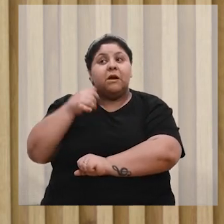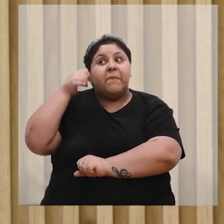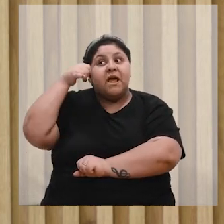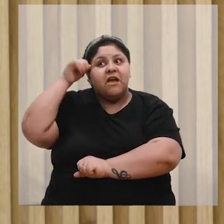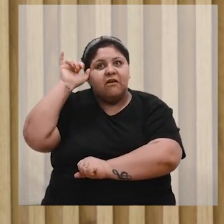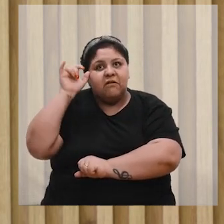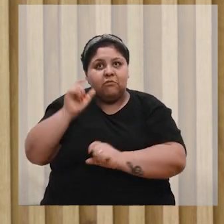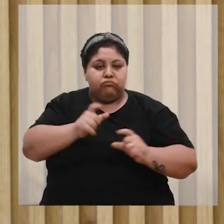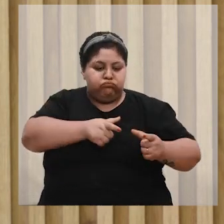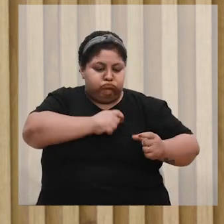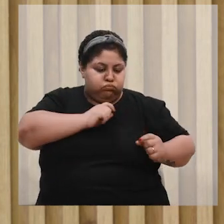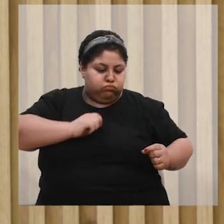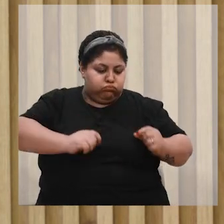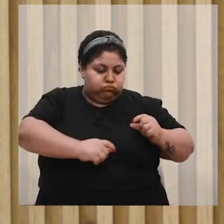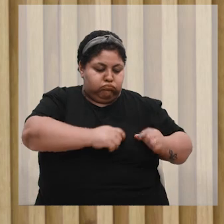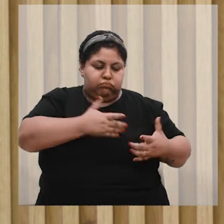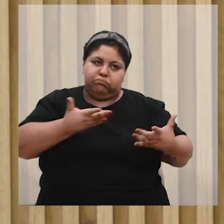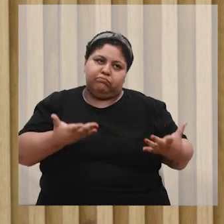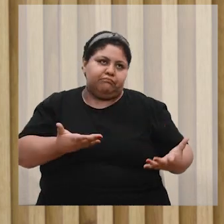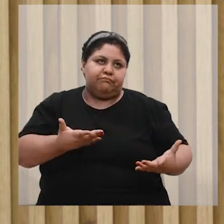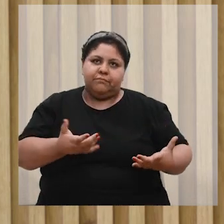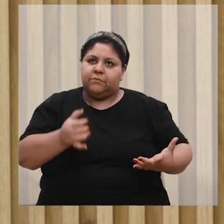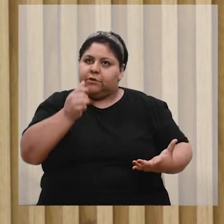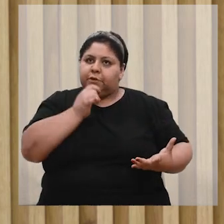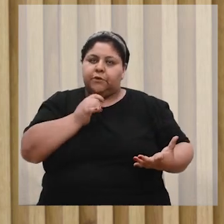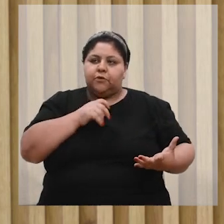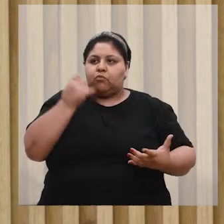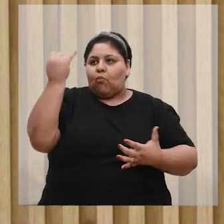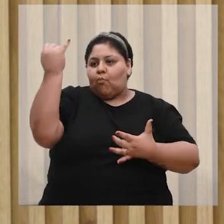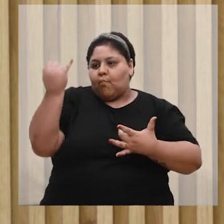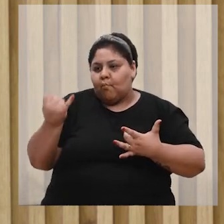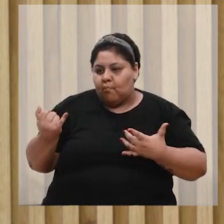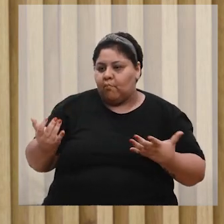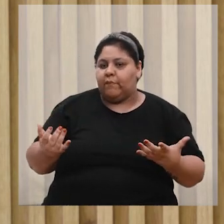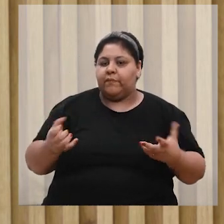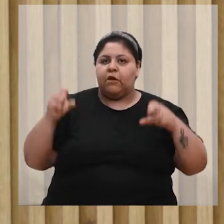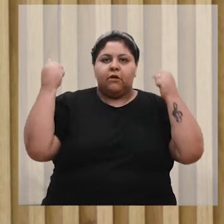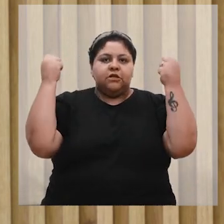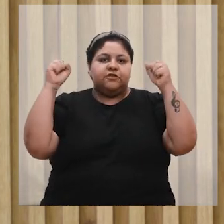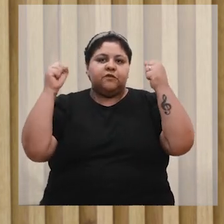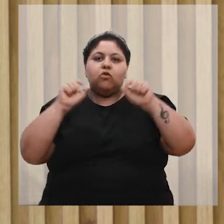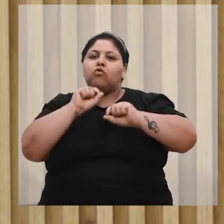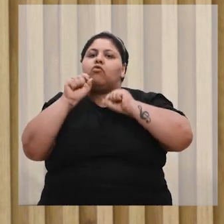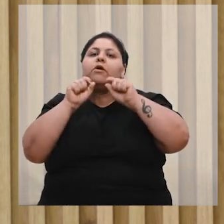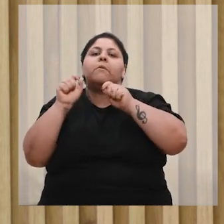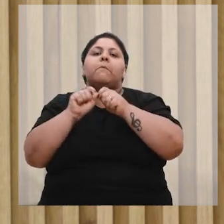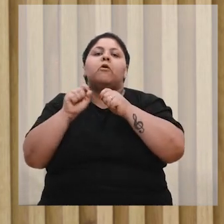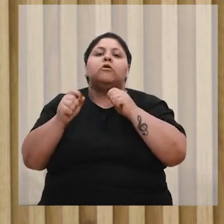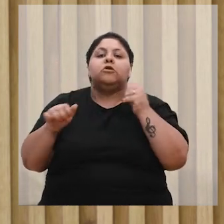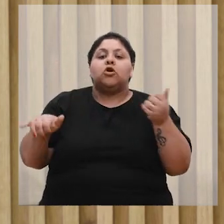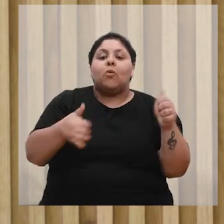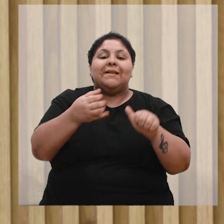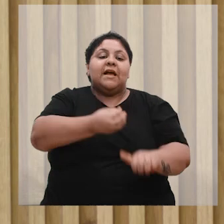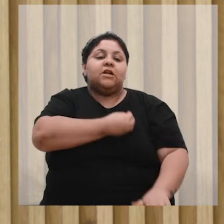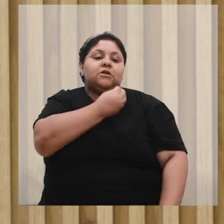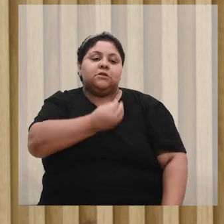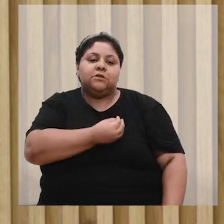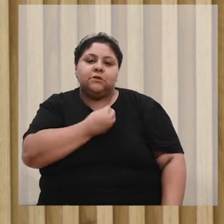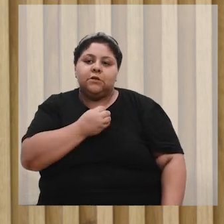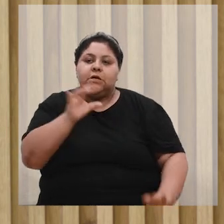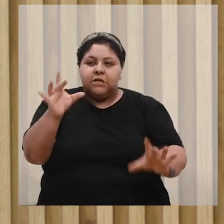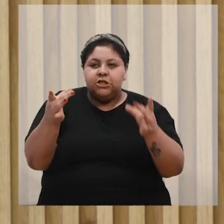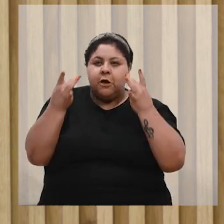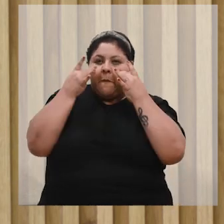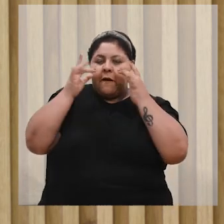para evitar ter o câncer de mama? Assim, uma boa dieta, exercício, o que é qualidade de vida?